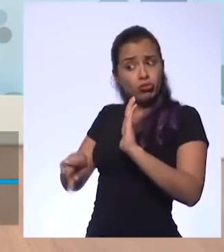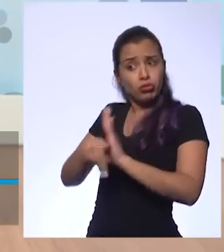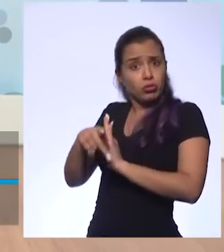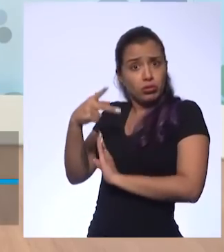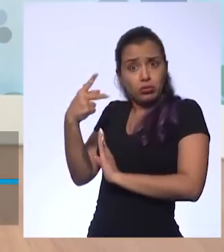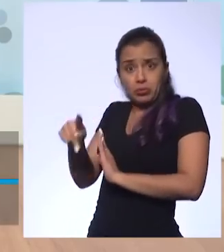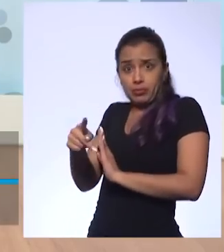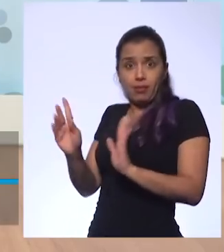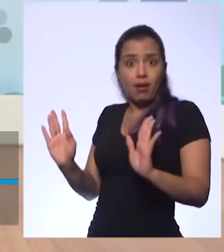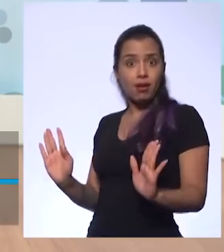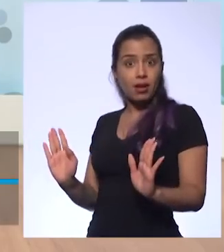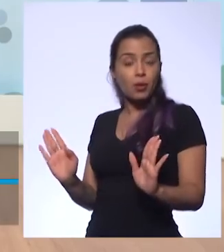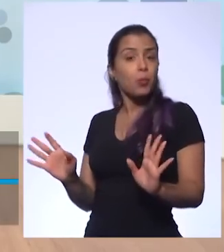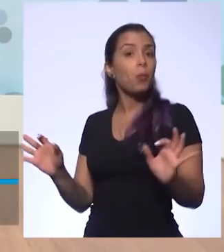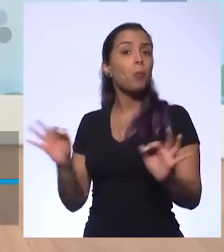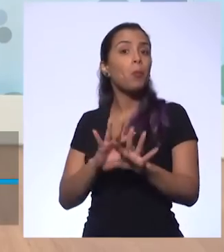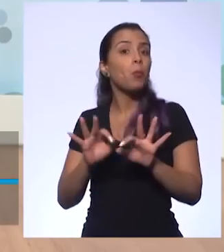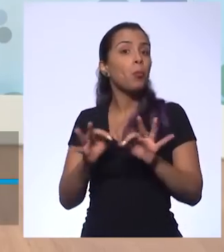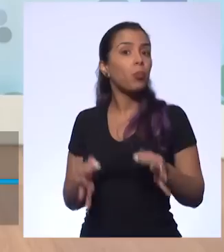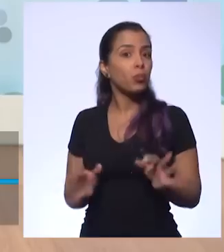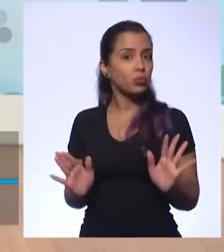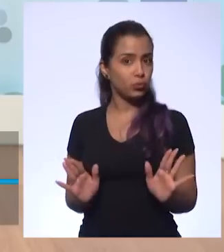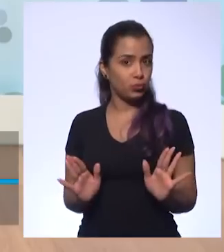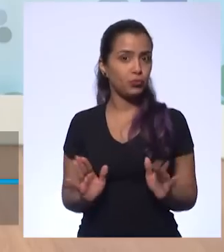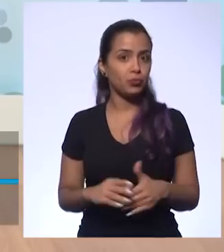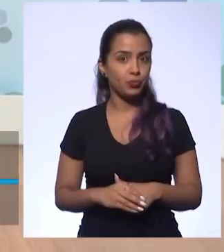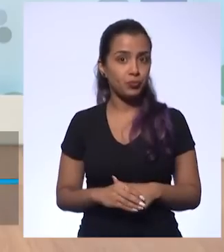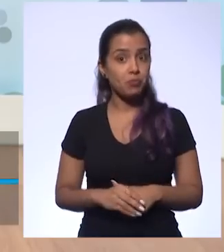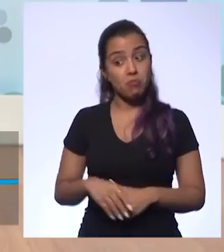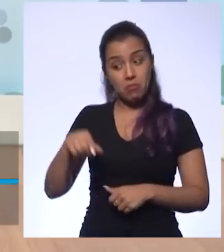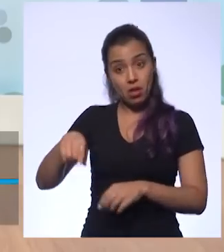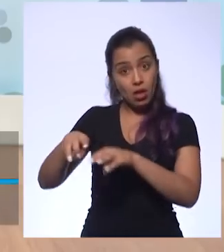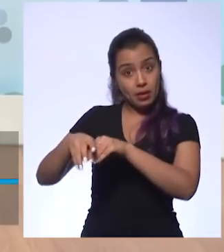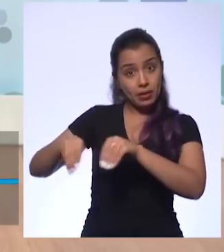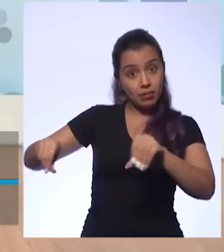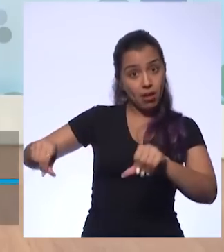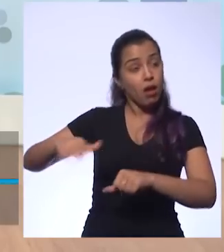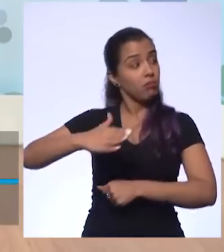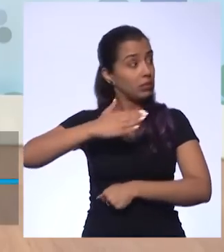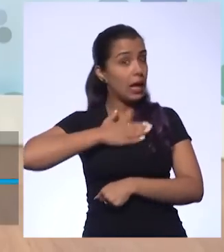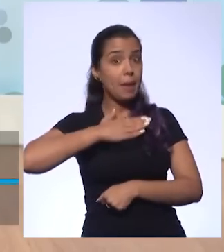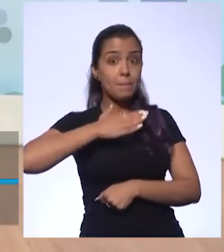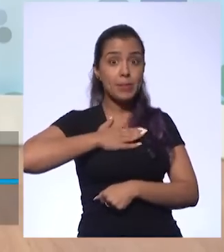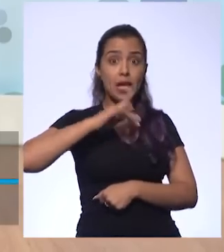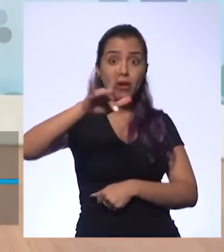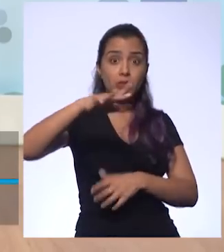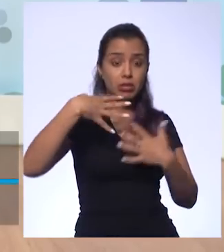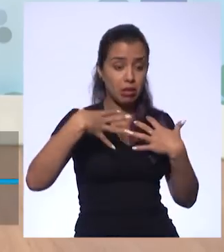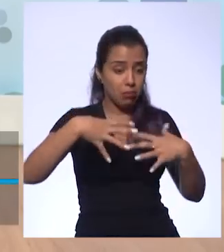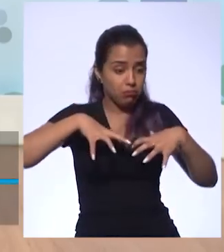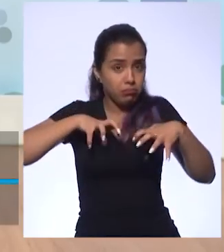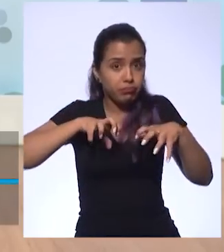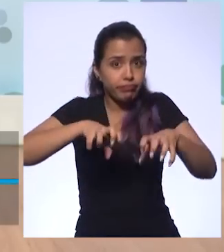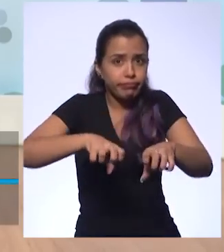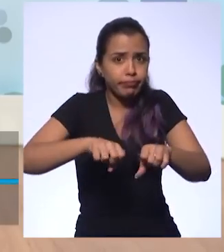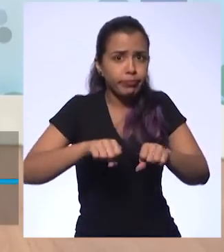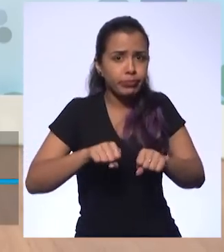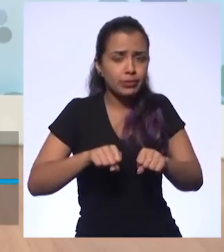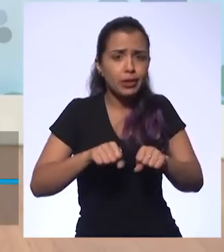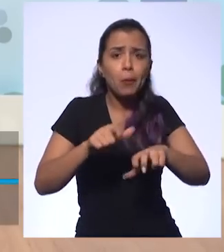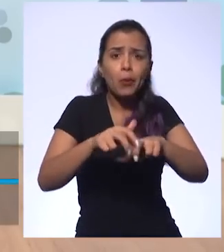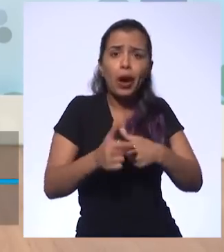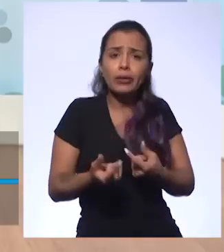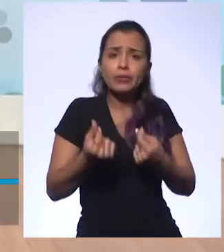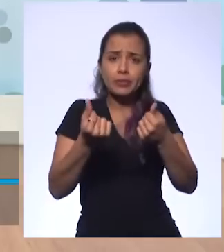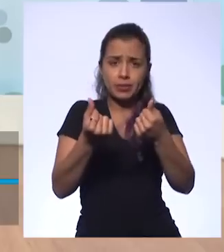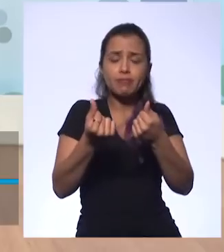meu. Pronto. Esta terra, ela é minha. E você Uhum. está se apropriando por meio da lógica econômica. Uhum.